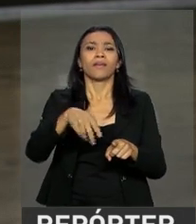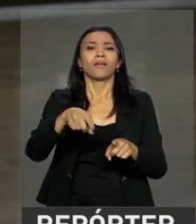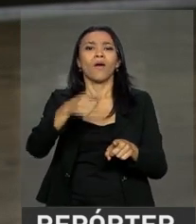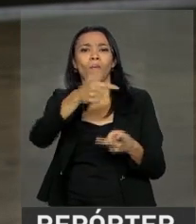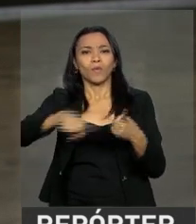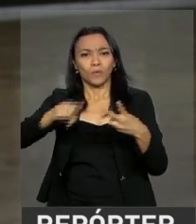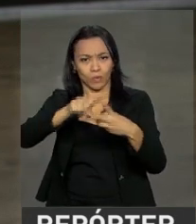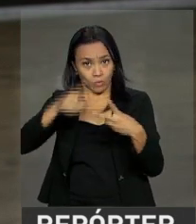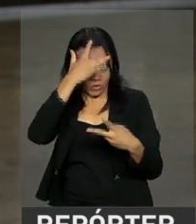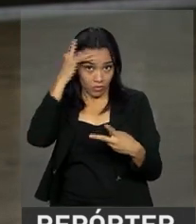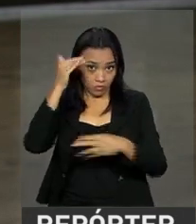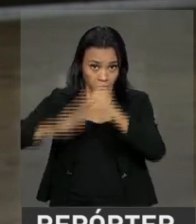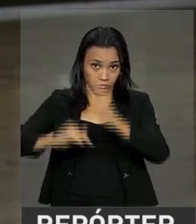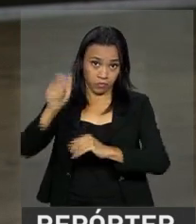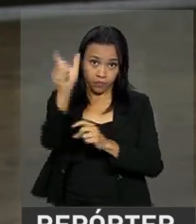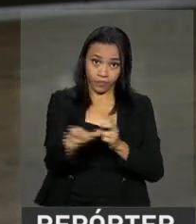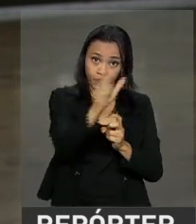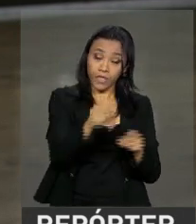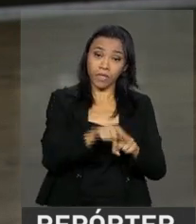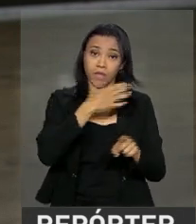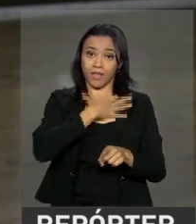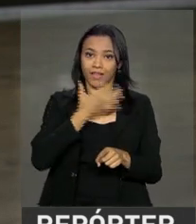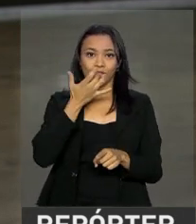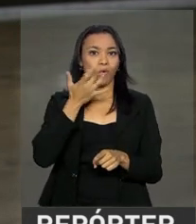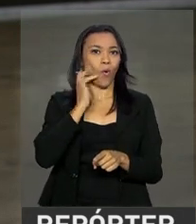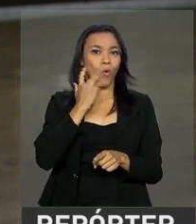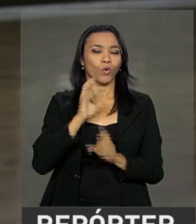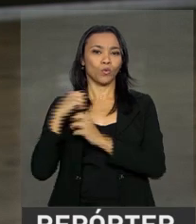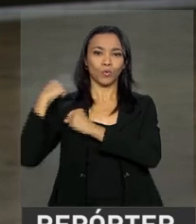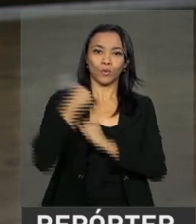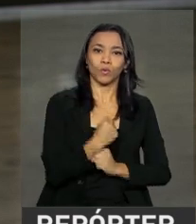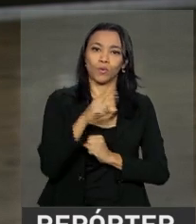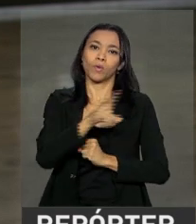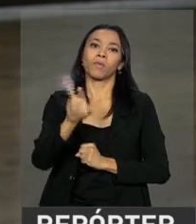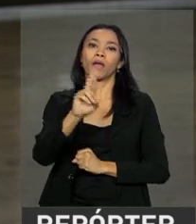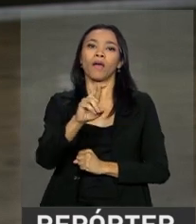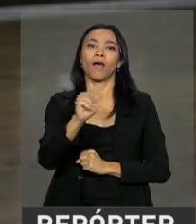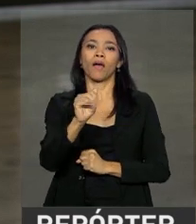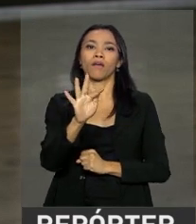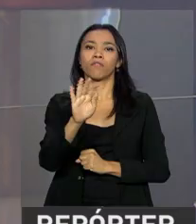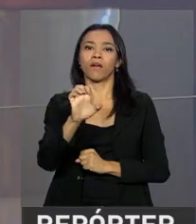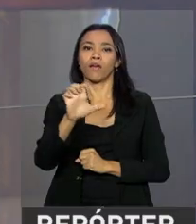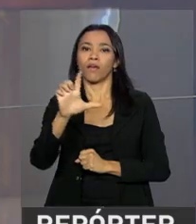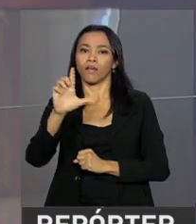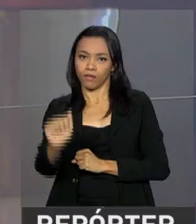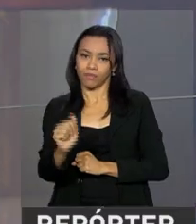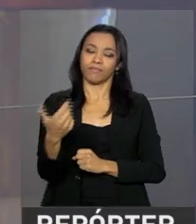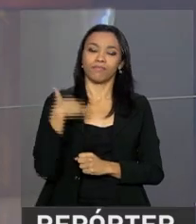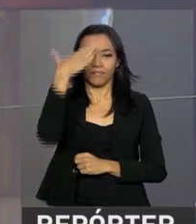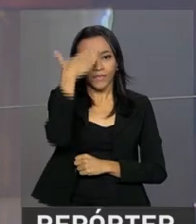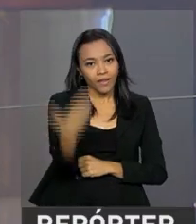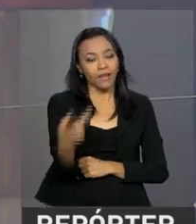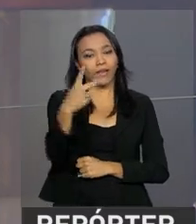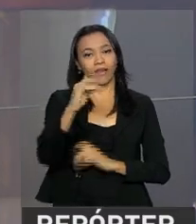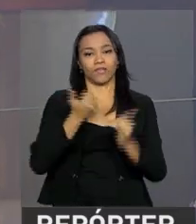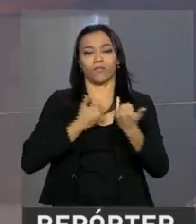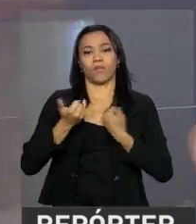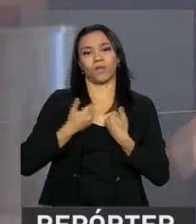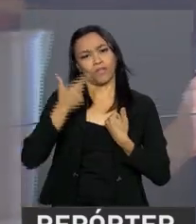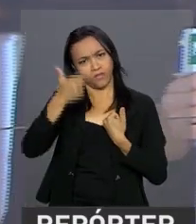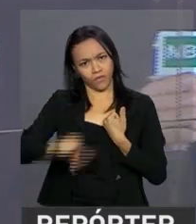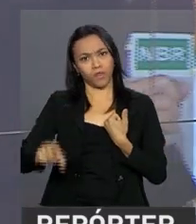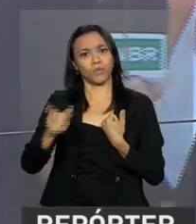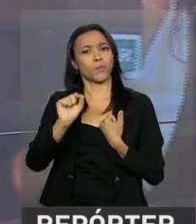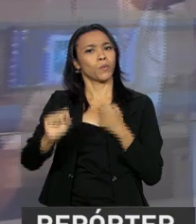Kunze e Martine Grael, e também a medalhista de ouro do judô, Rafaela Silva. Leandro. Obrigado, Paula, pelas suas informações. Vamos